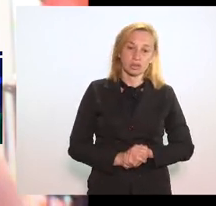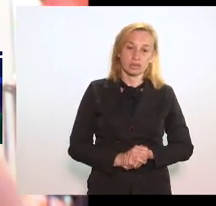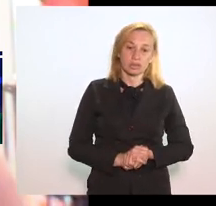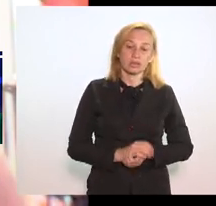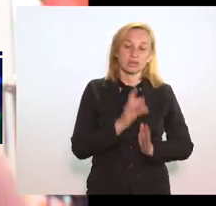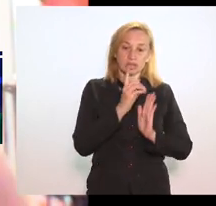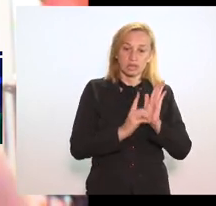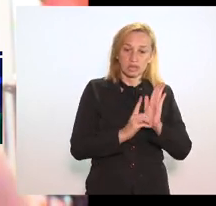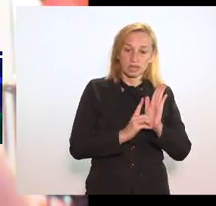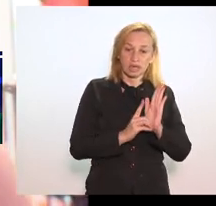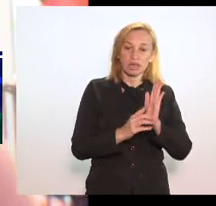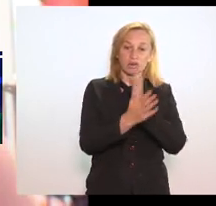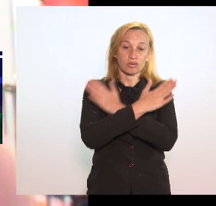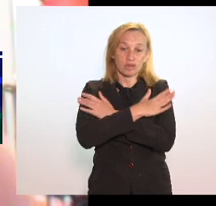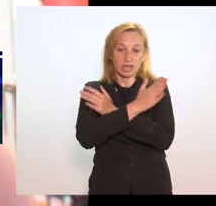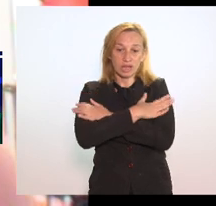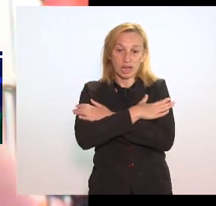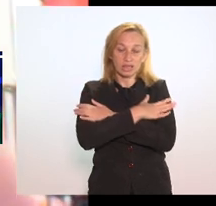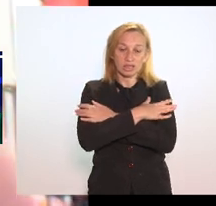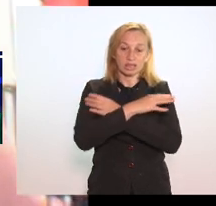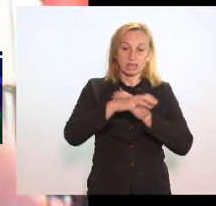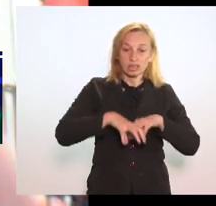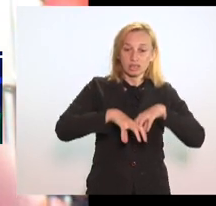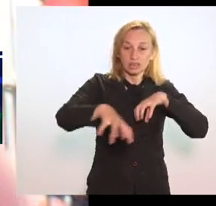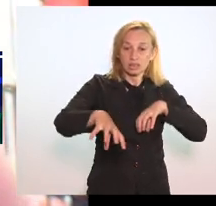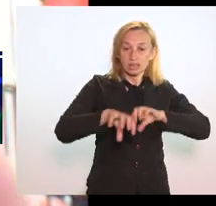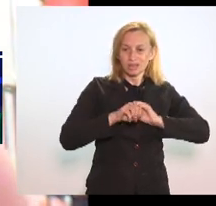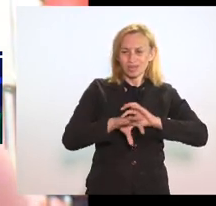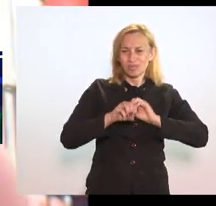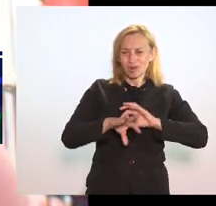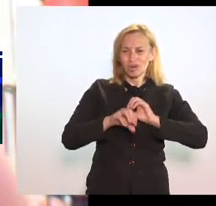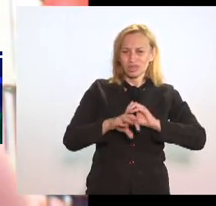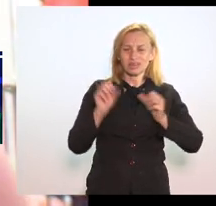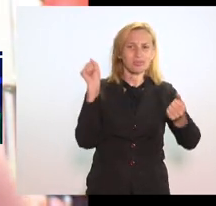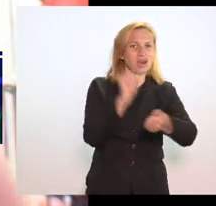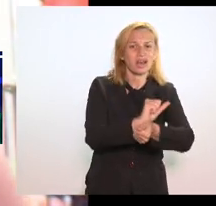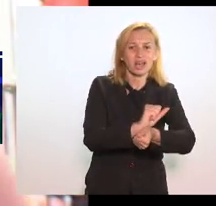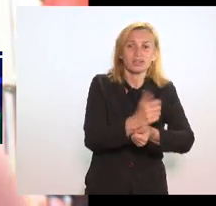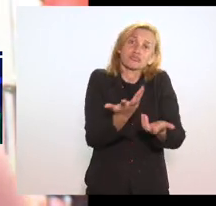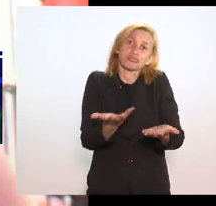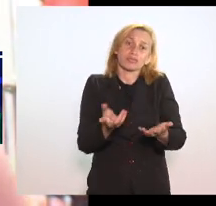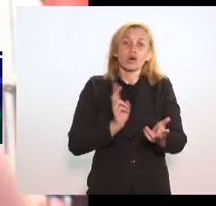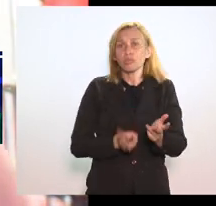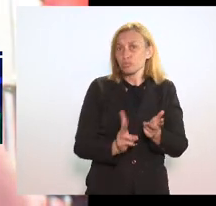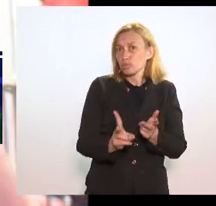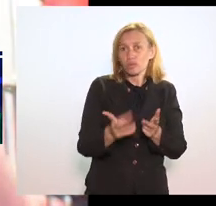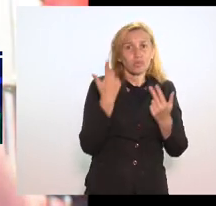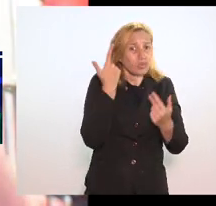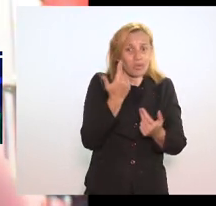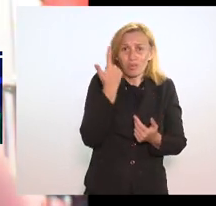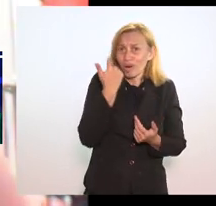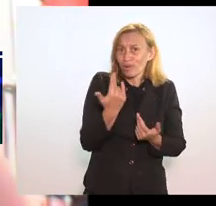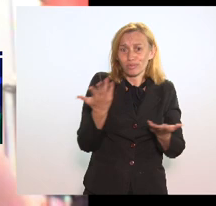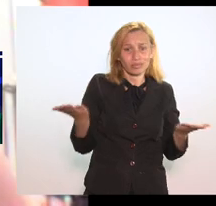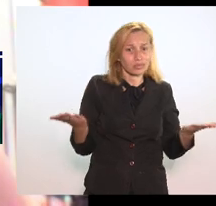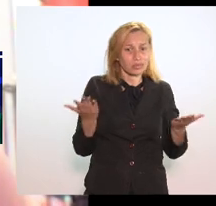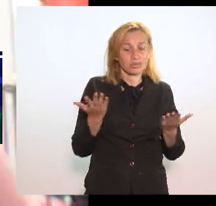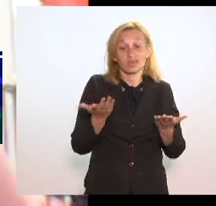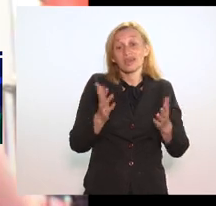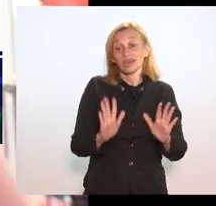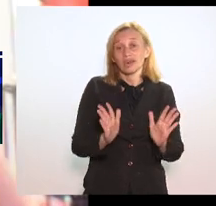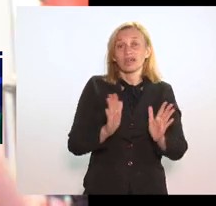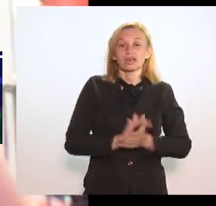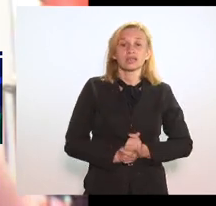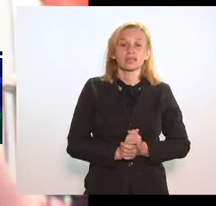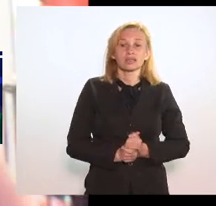líder e tal no feriado que eu tinha atividades remotas que vão ser suspensos Por um Feriado que poderiam continuar funcionando estão de alguma forma